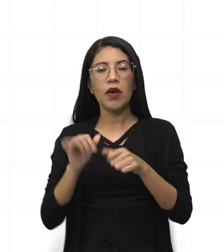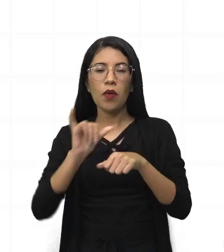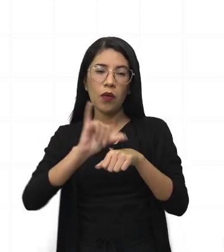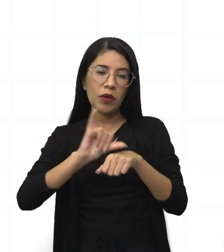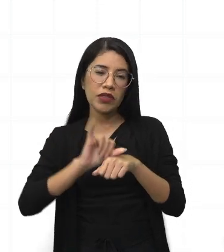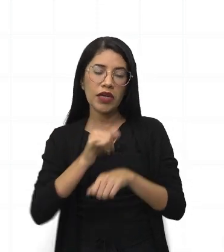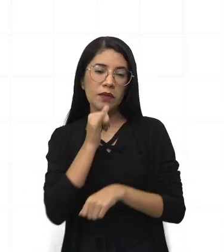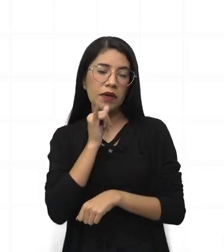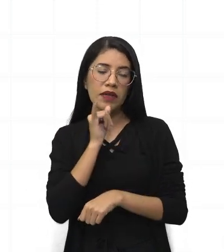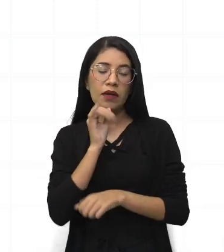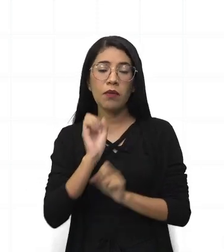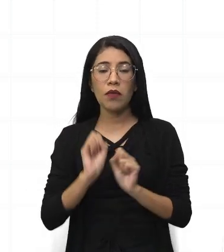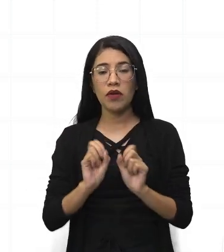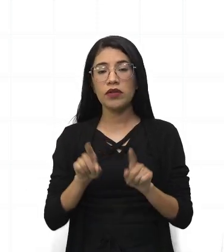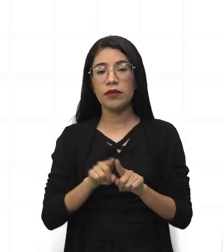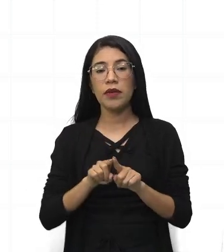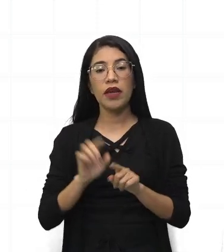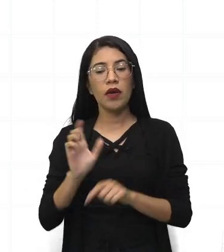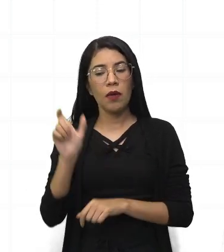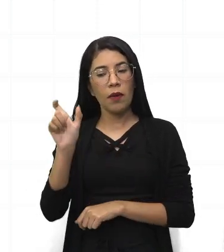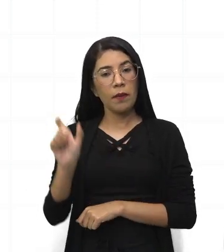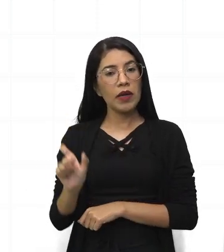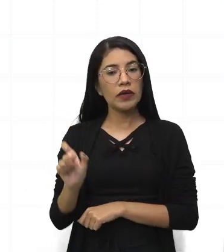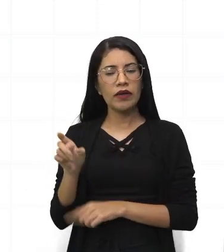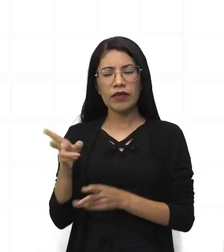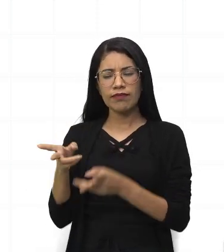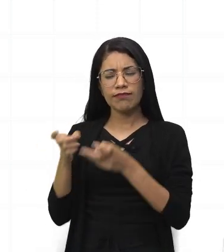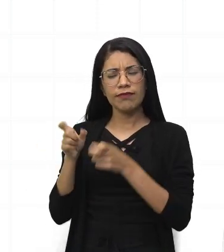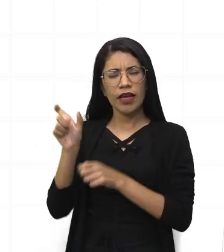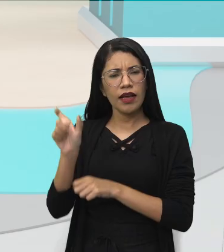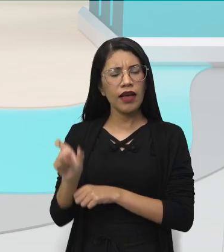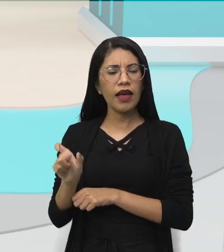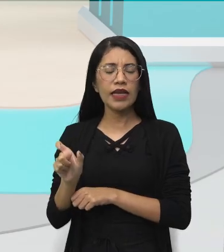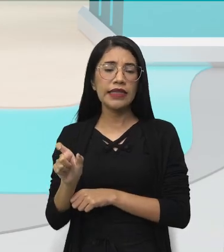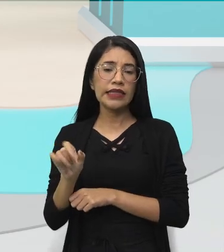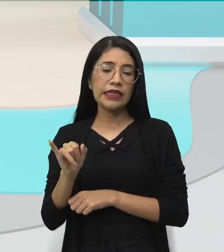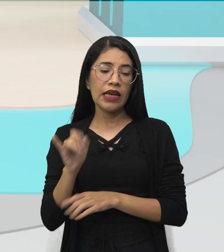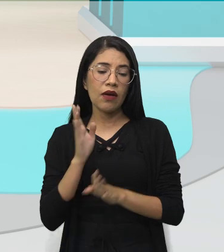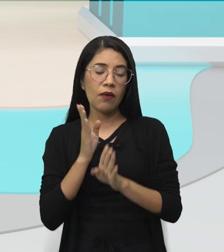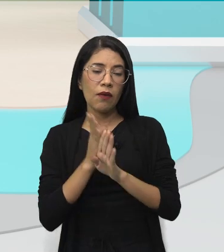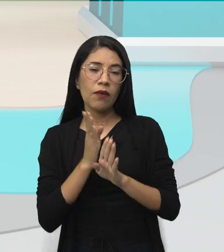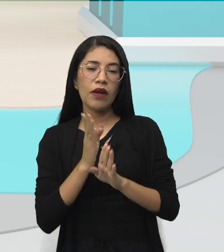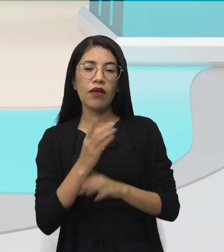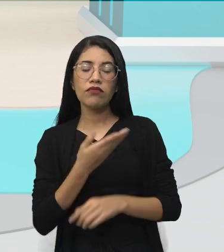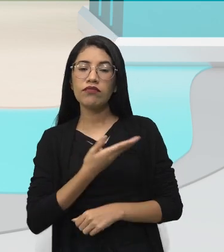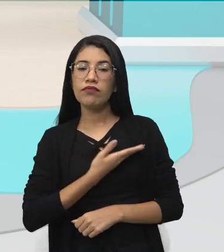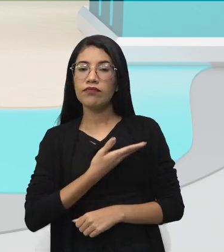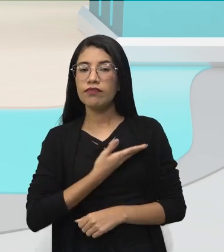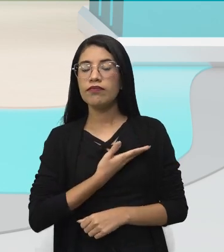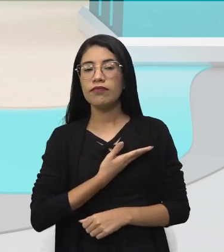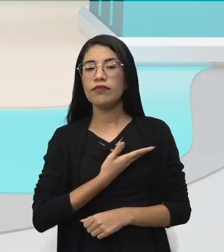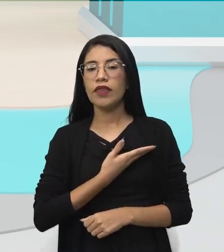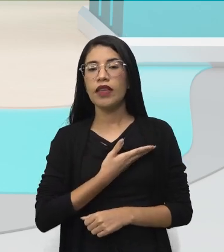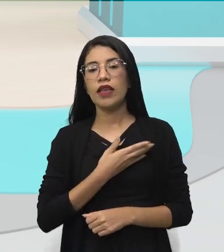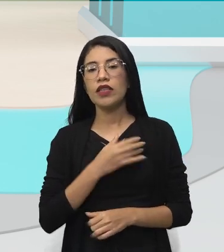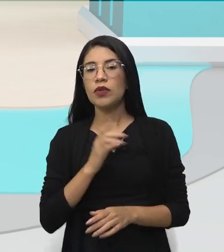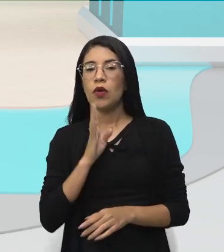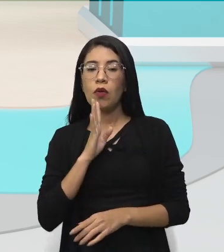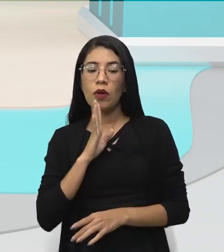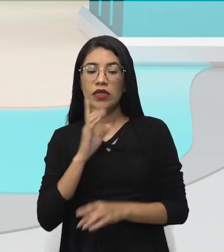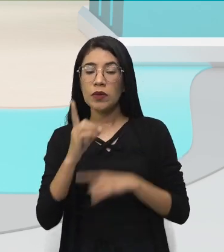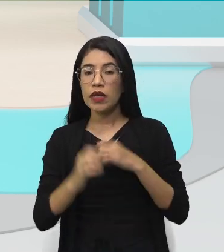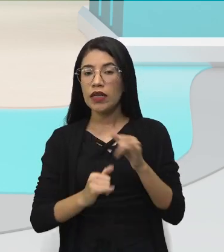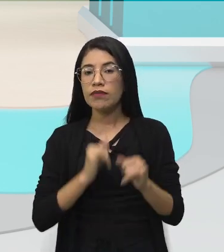objeto detalhado. Pode ser uma pessoa, de repente você vai encontrar, né, um amigo que você encontrou na internet, mas